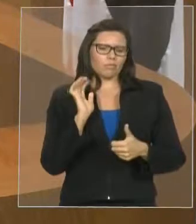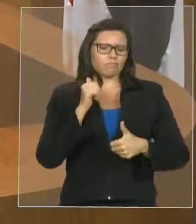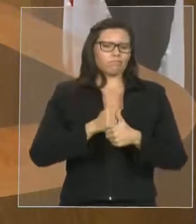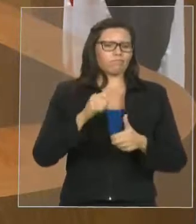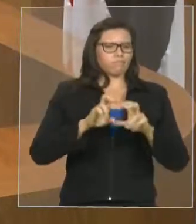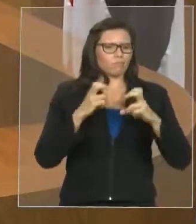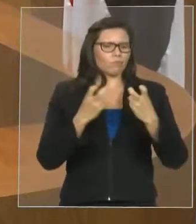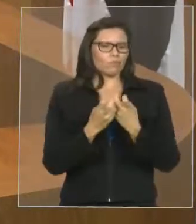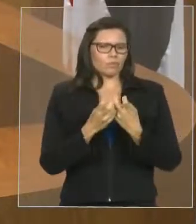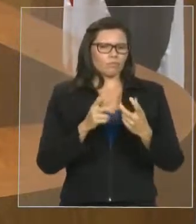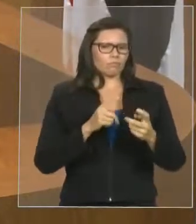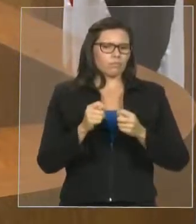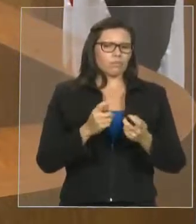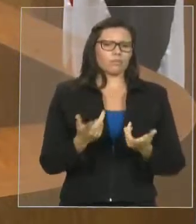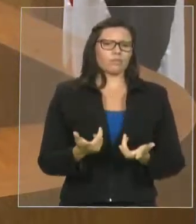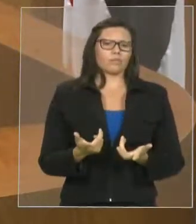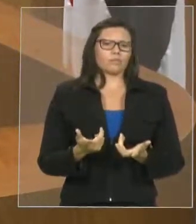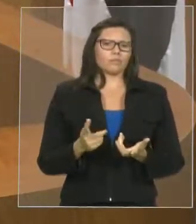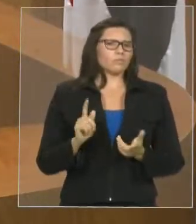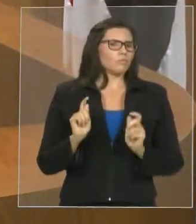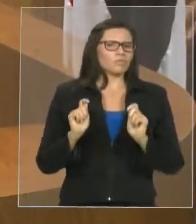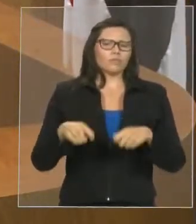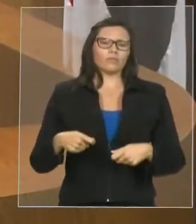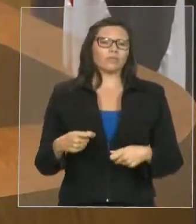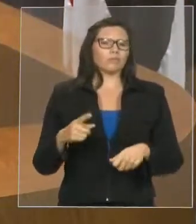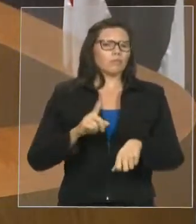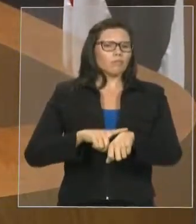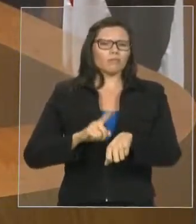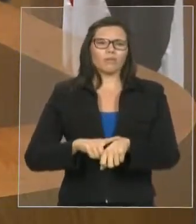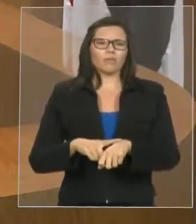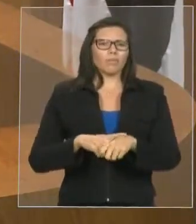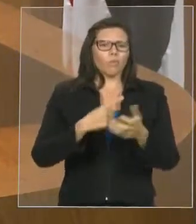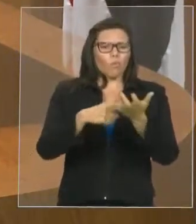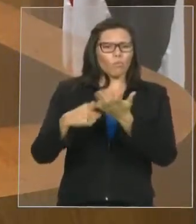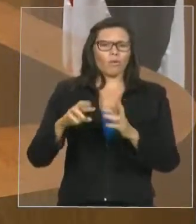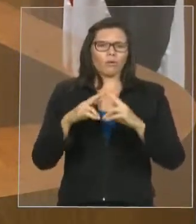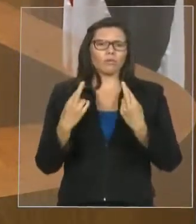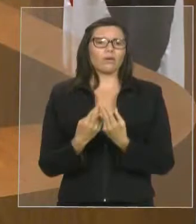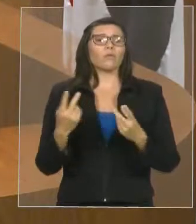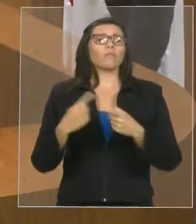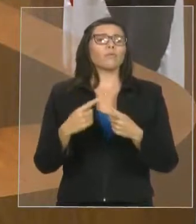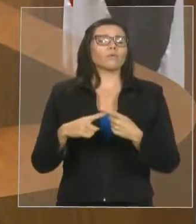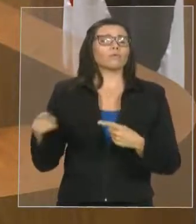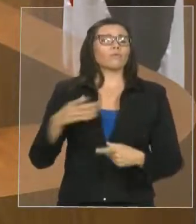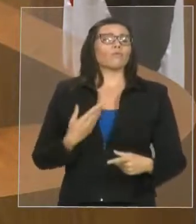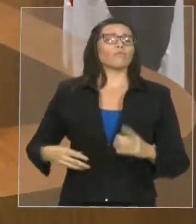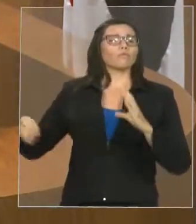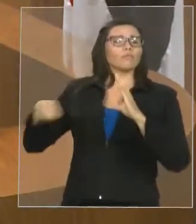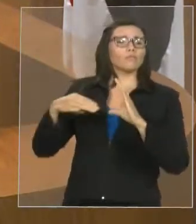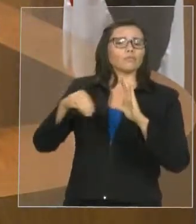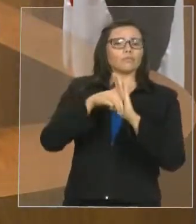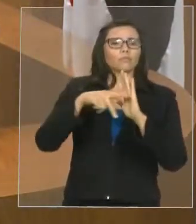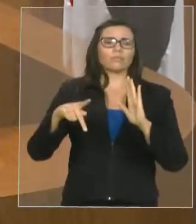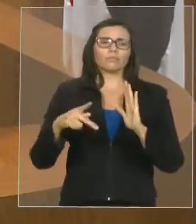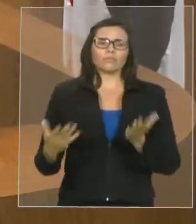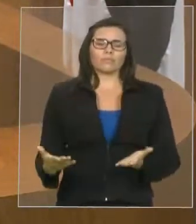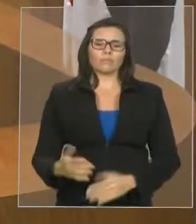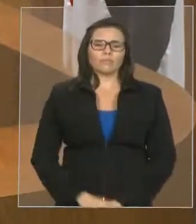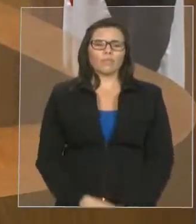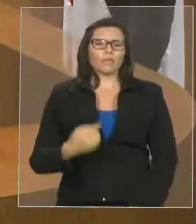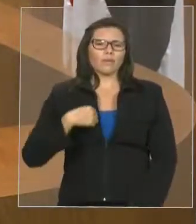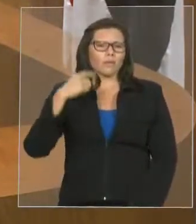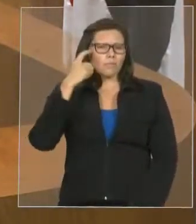uma medida provisória, deputado Max Barros. E a pergunta que faço, será que esse tema, que é tão somente